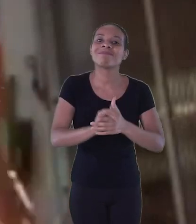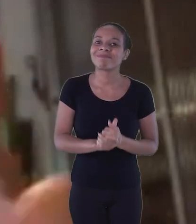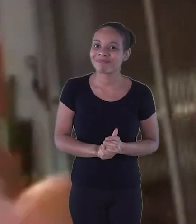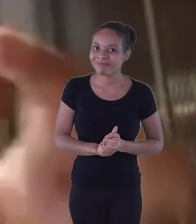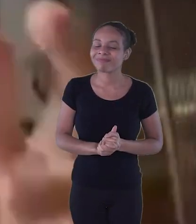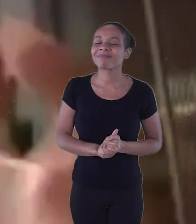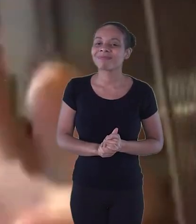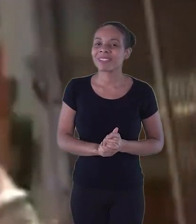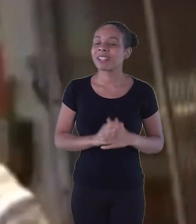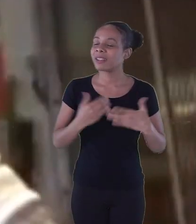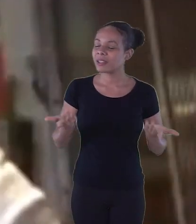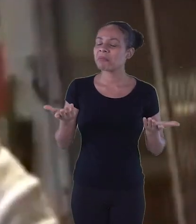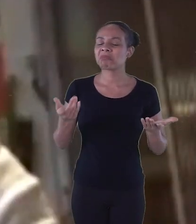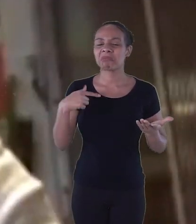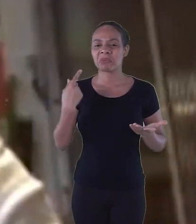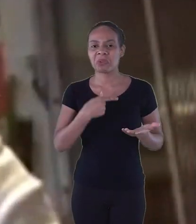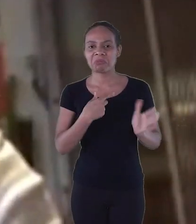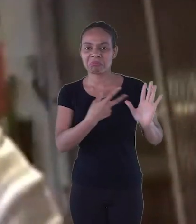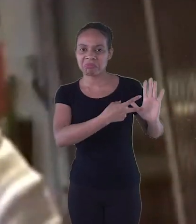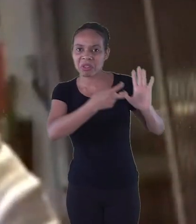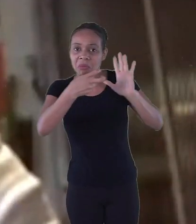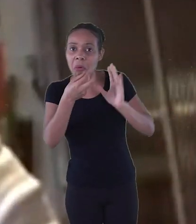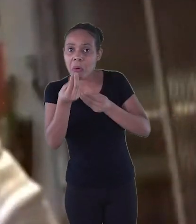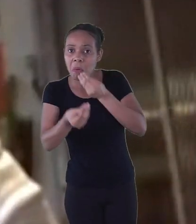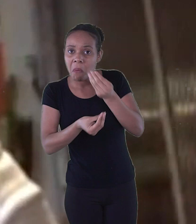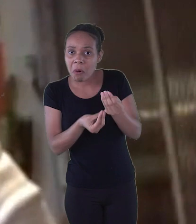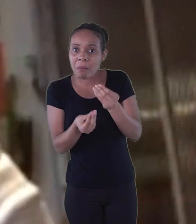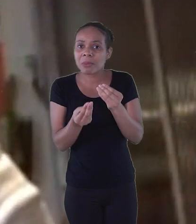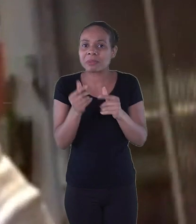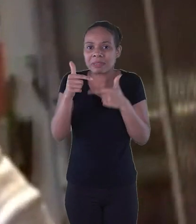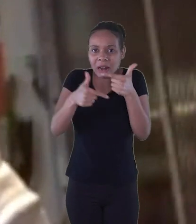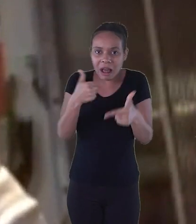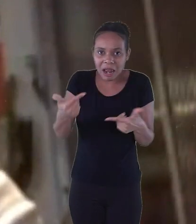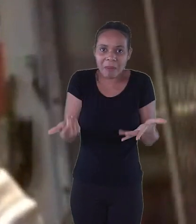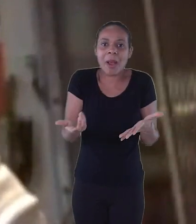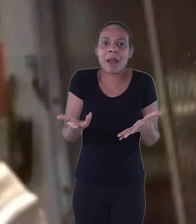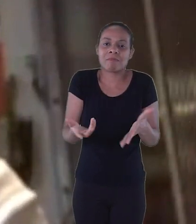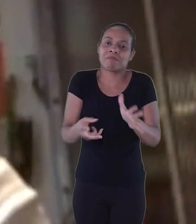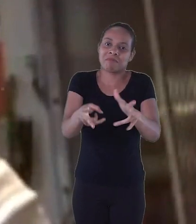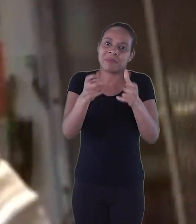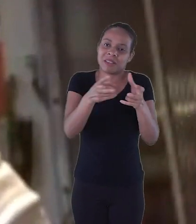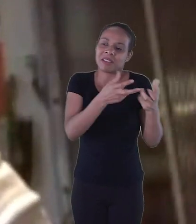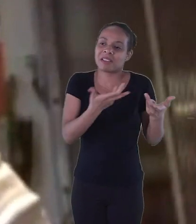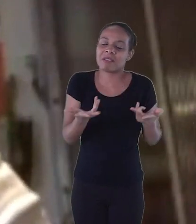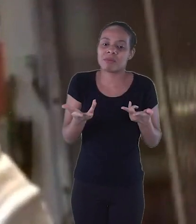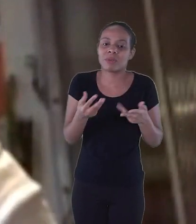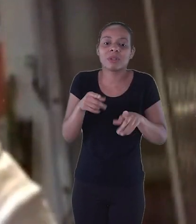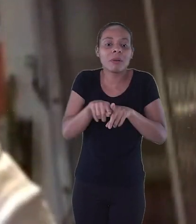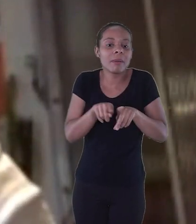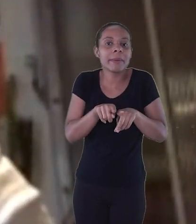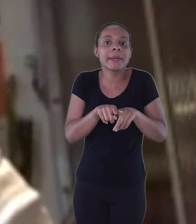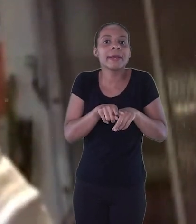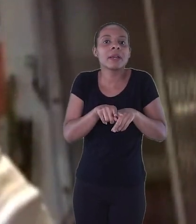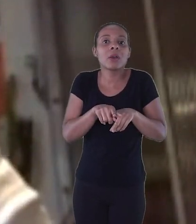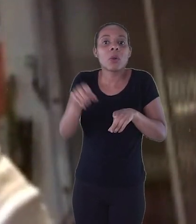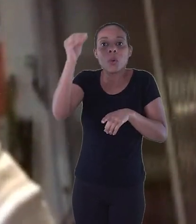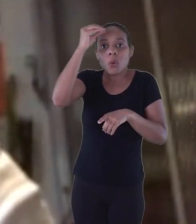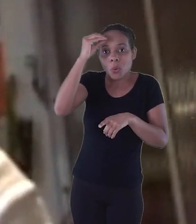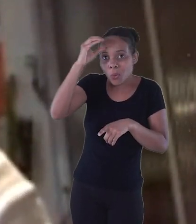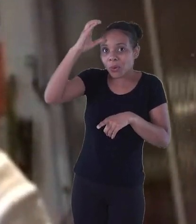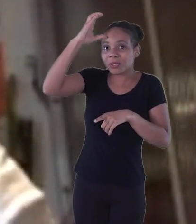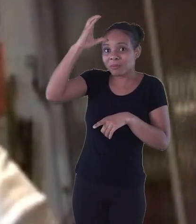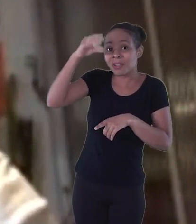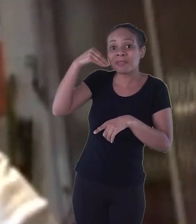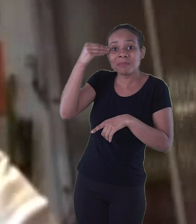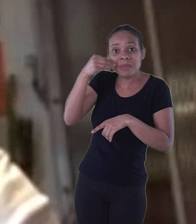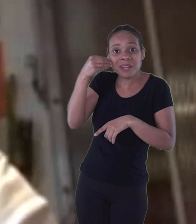N outras possibilidades de trabalho a partir do conhecimento, do background da experiência de vida de